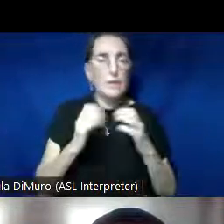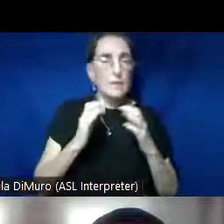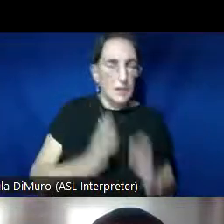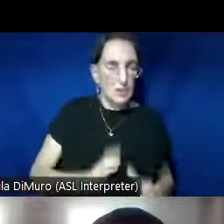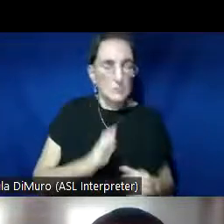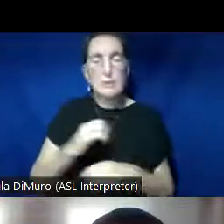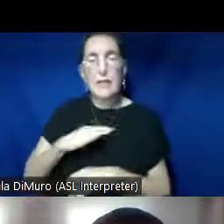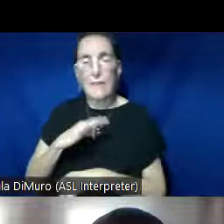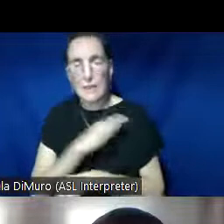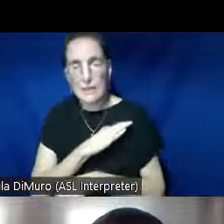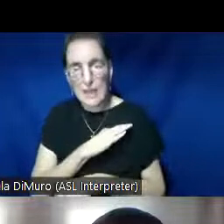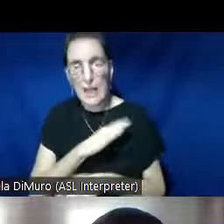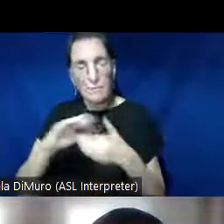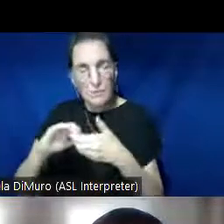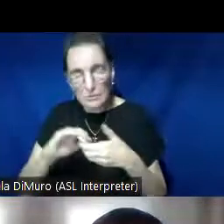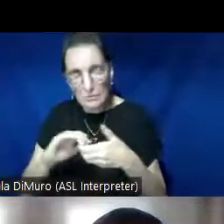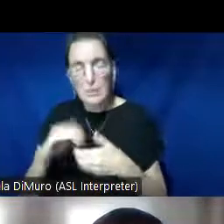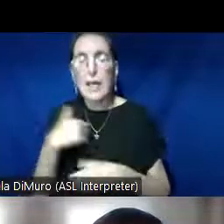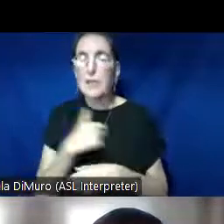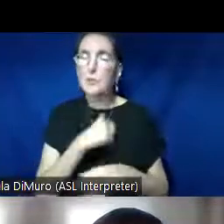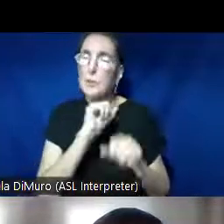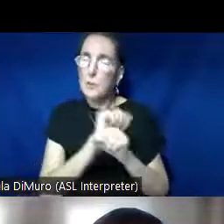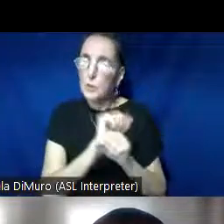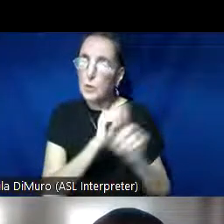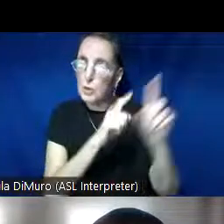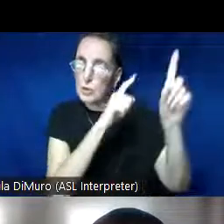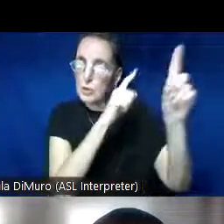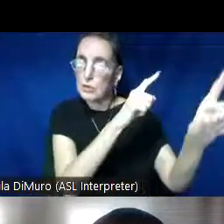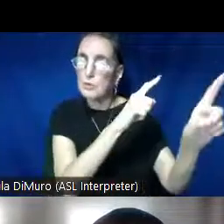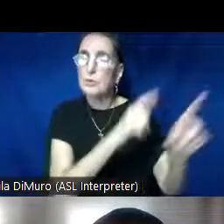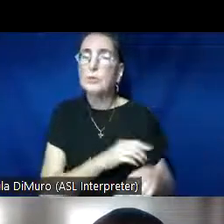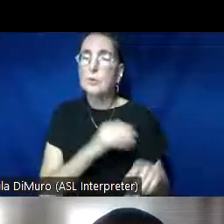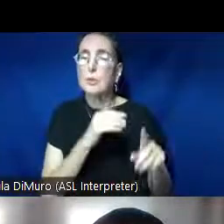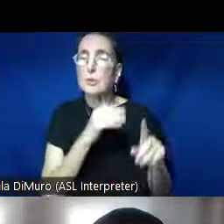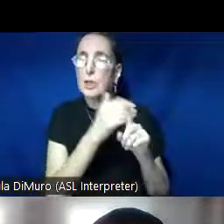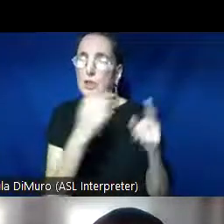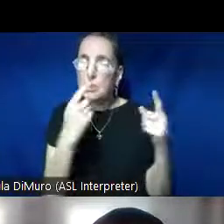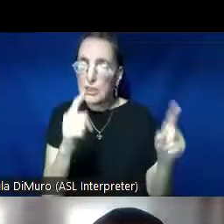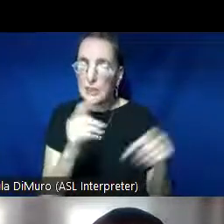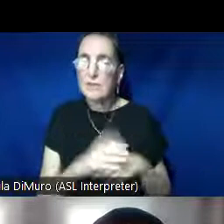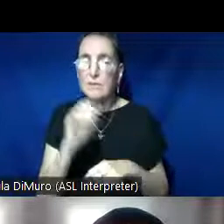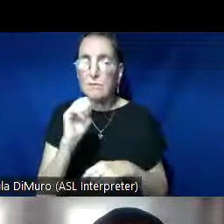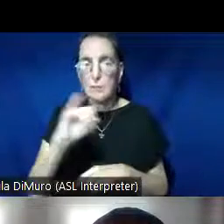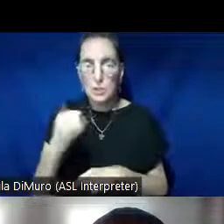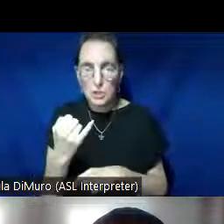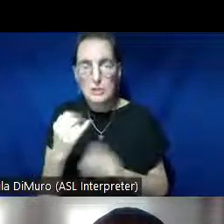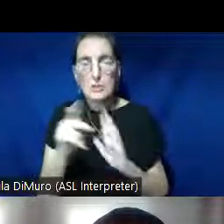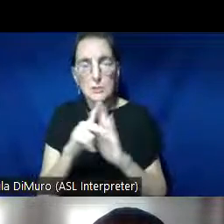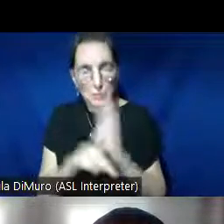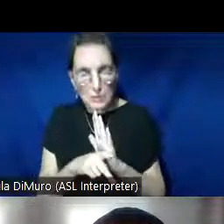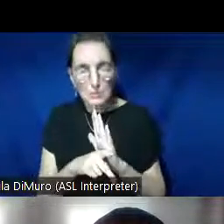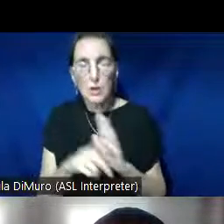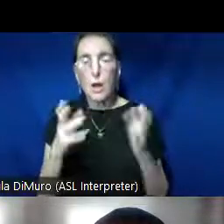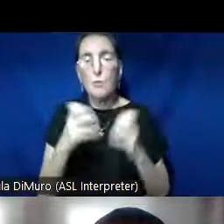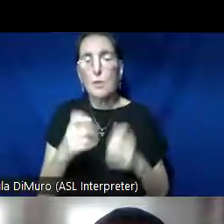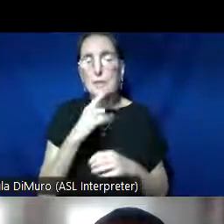entre clientes e funcionários, então consoante no trabalho para alcançar princípios de justiça mental,